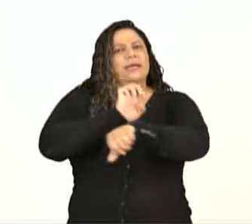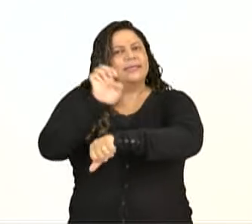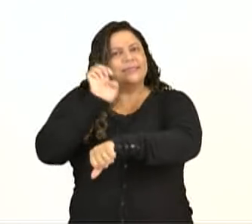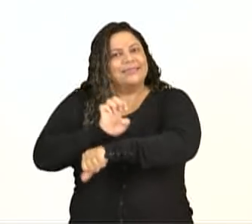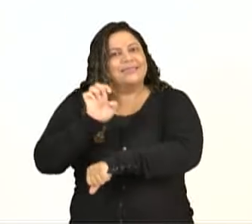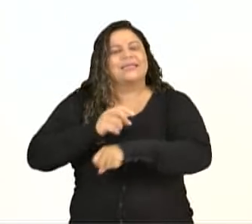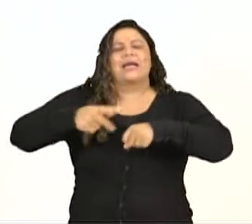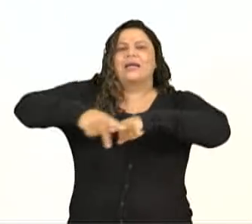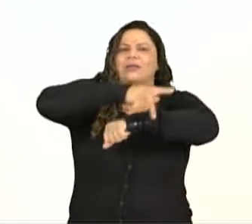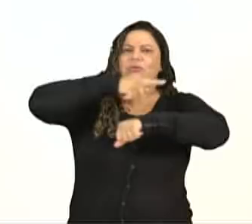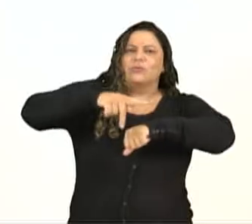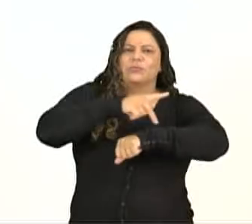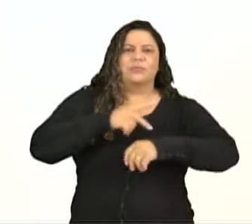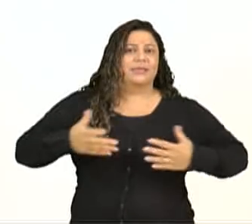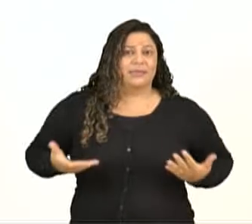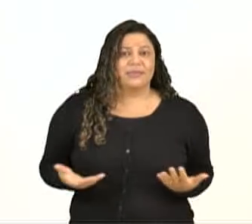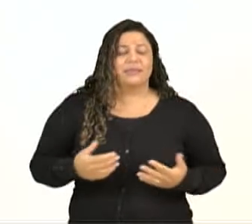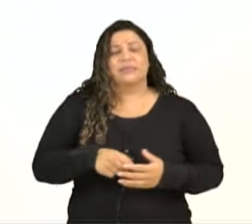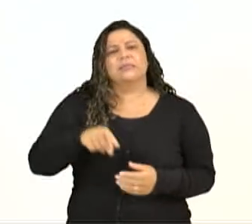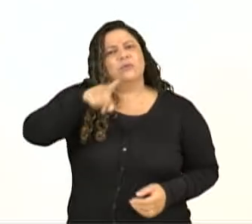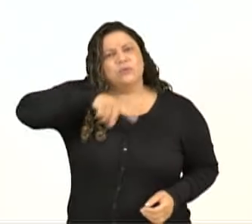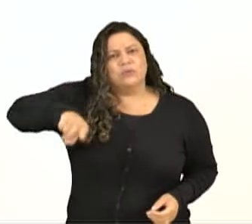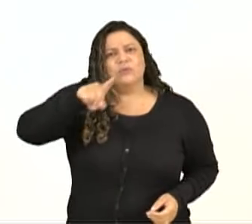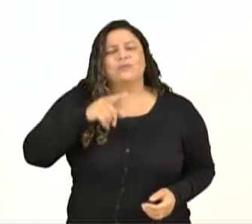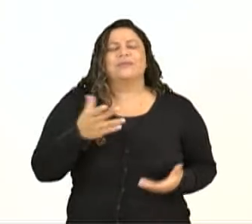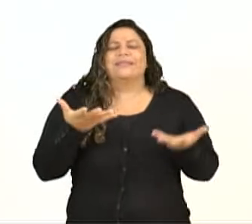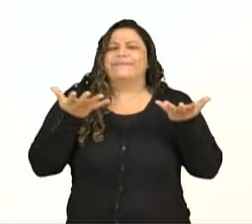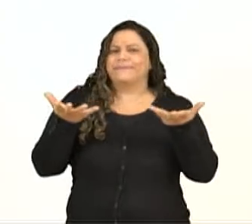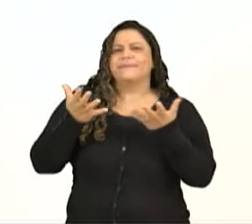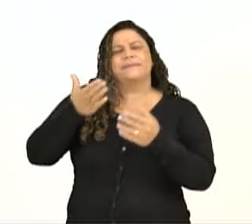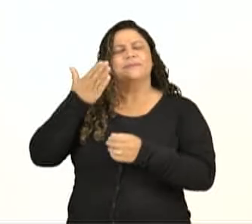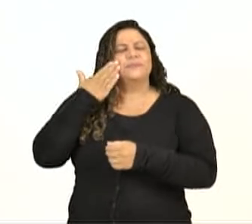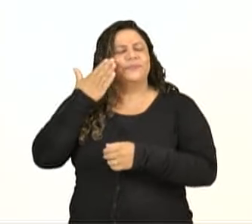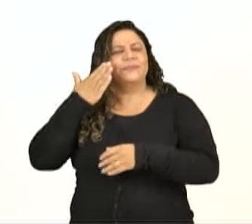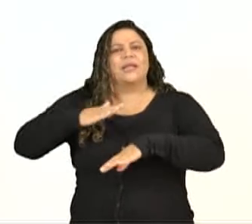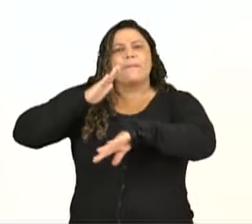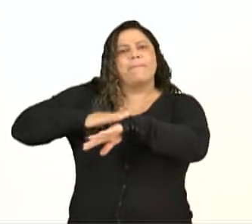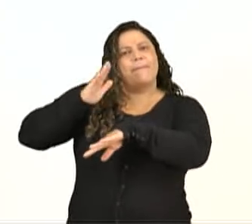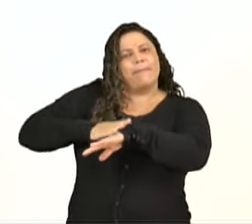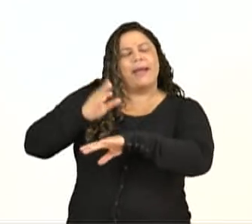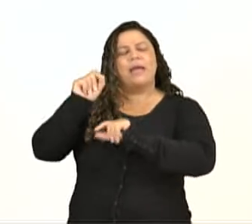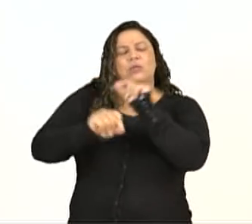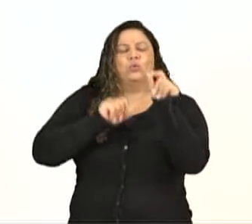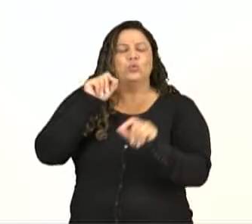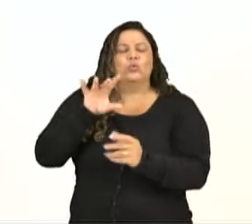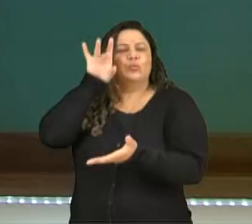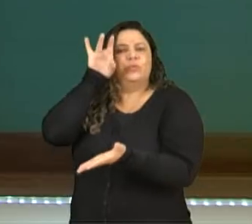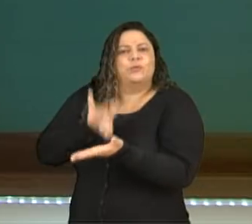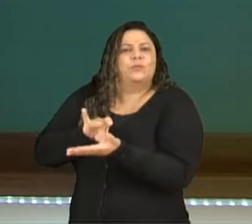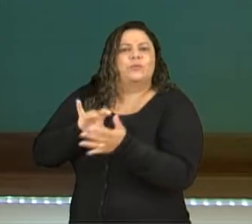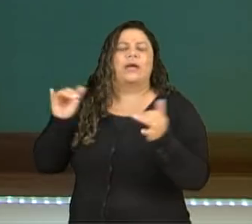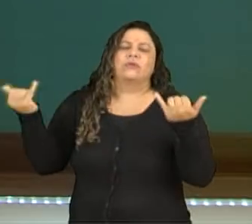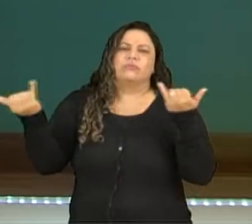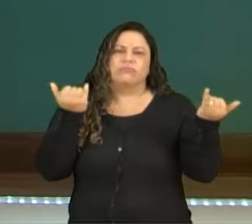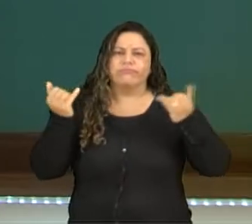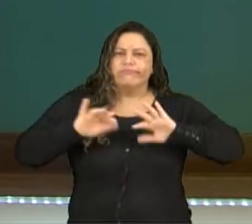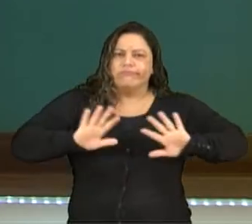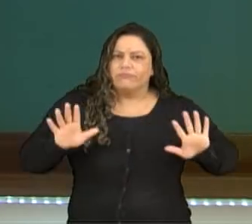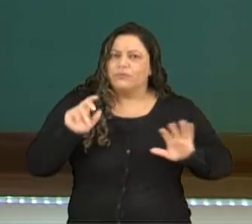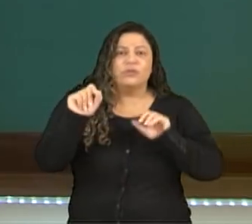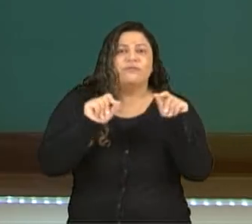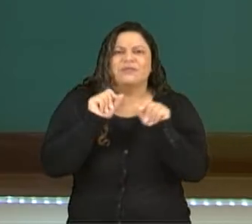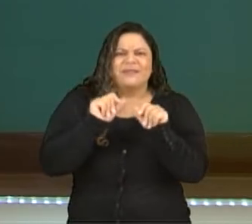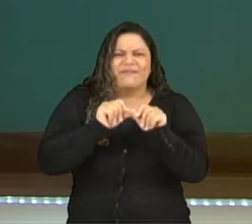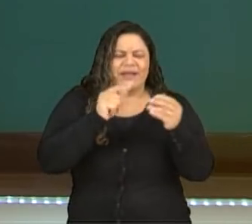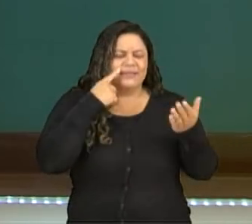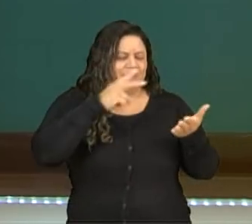país? E quando você deseja saber mais sobre o fato noticiado, o que você faz? Você